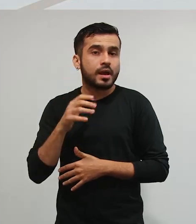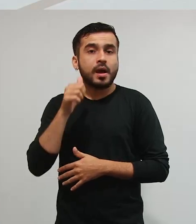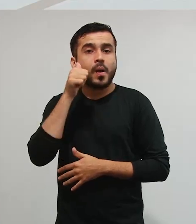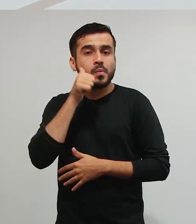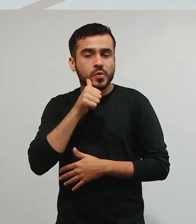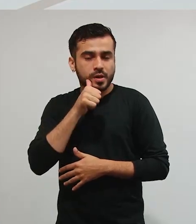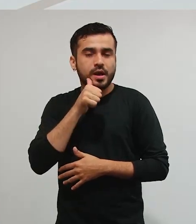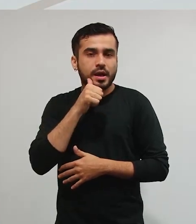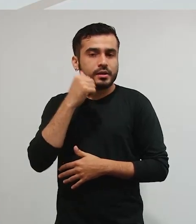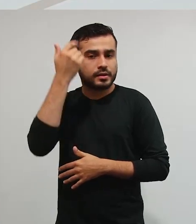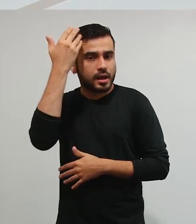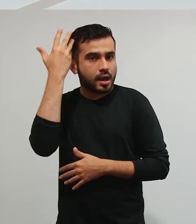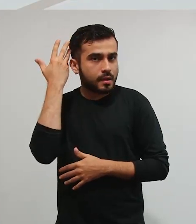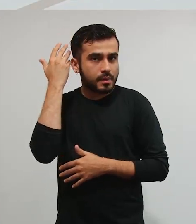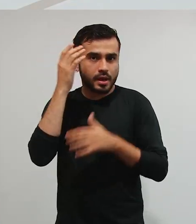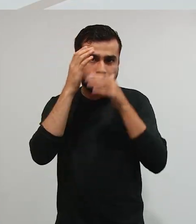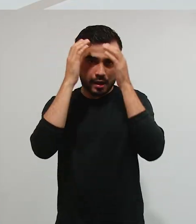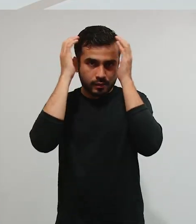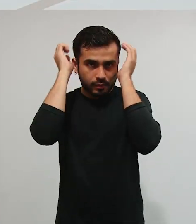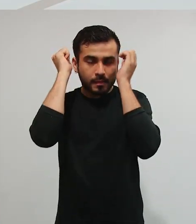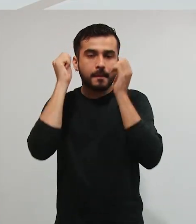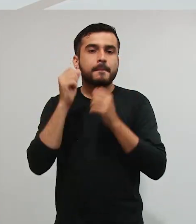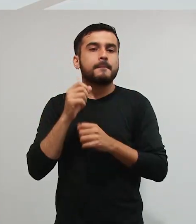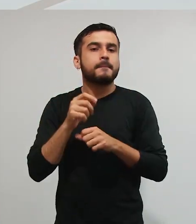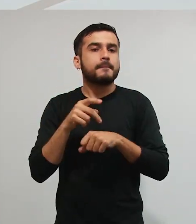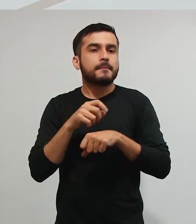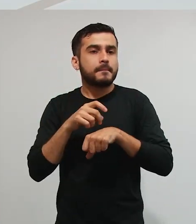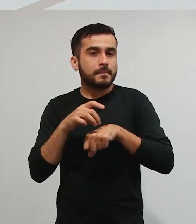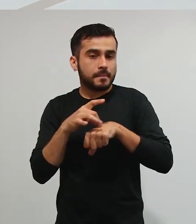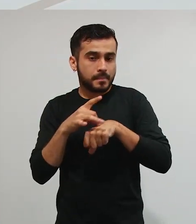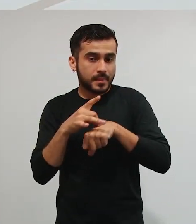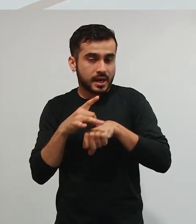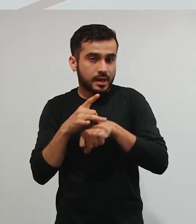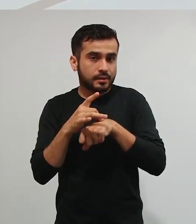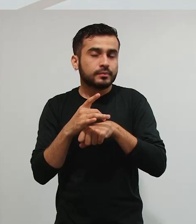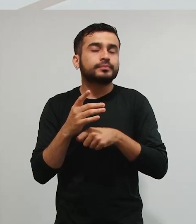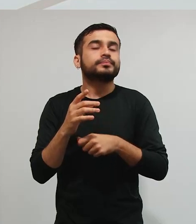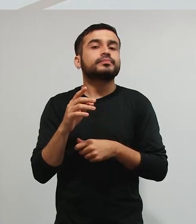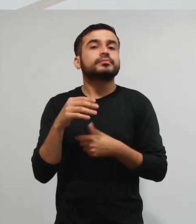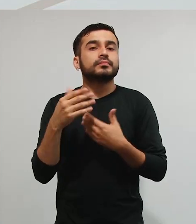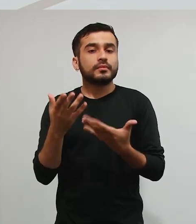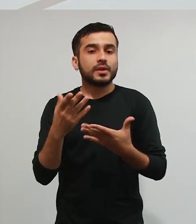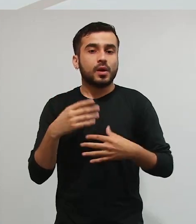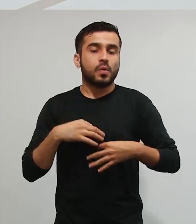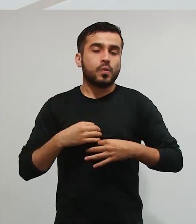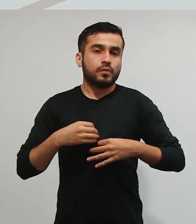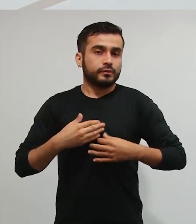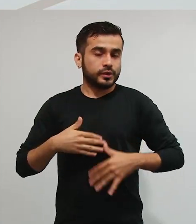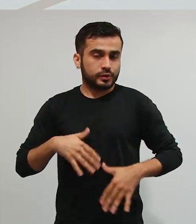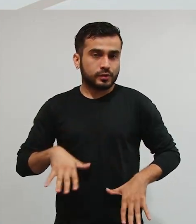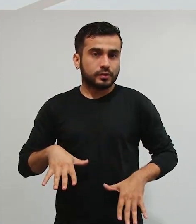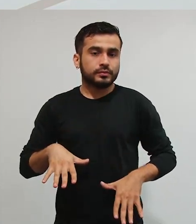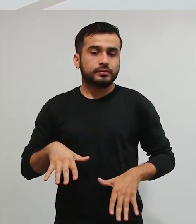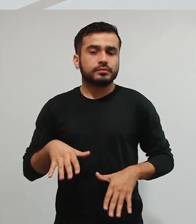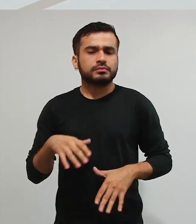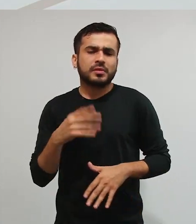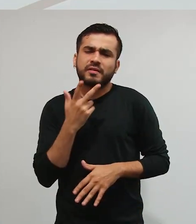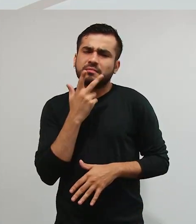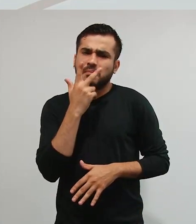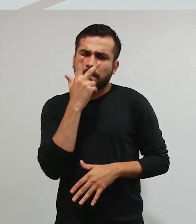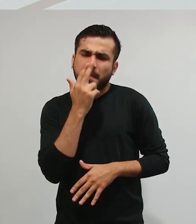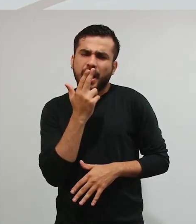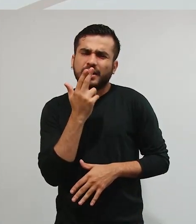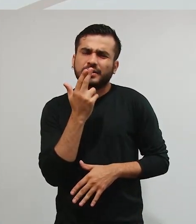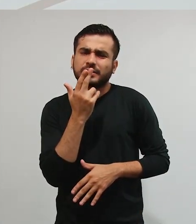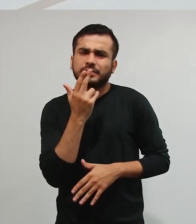Eu sou uma mulher parda, de cabelos pretos, hoje estão amarrados em rabo de cavalo. Estou com um vestido, olha, dizem